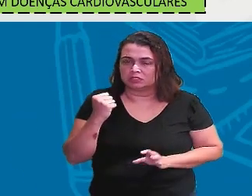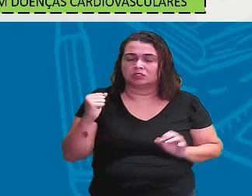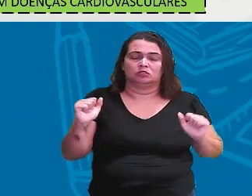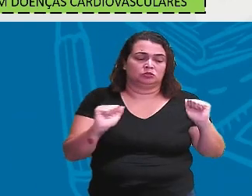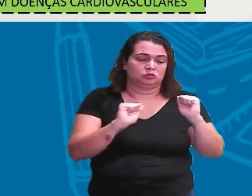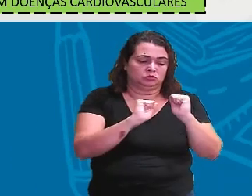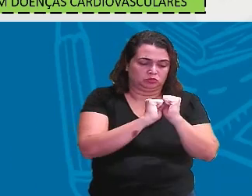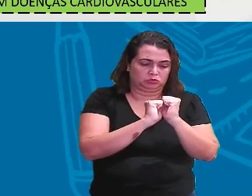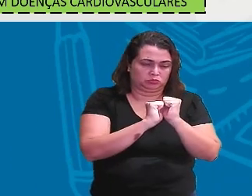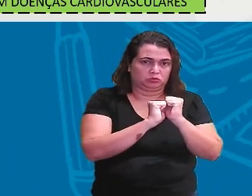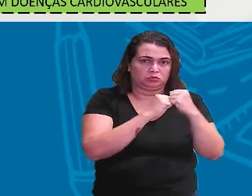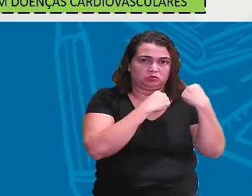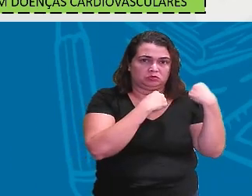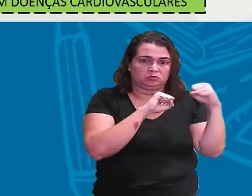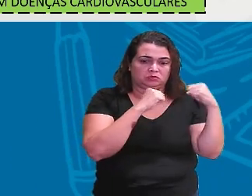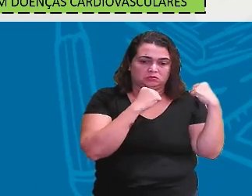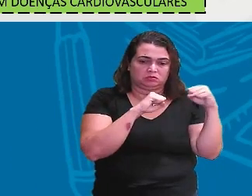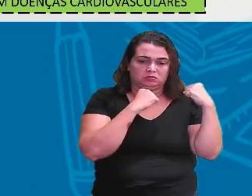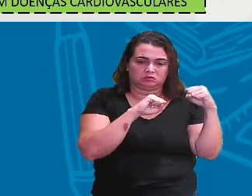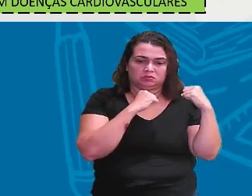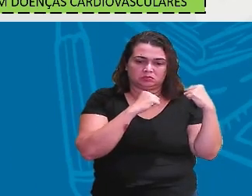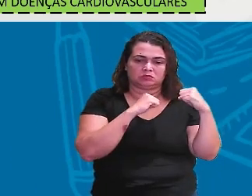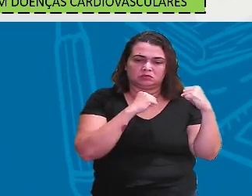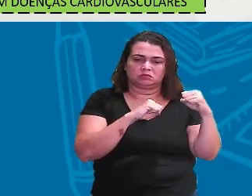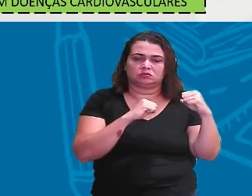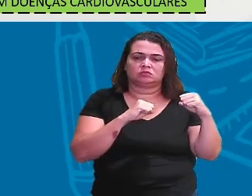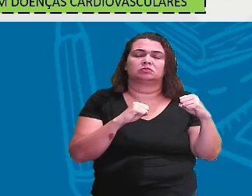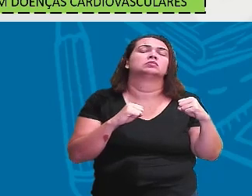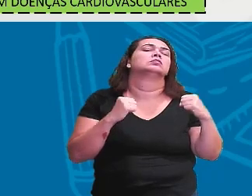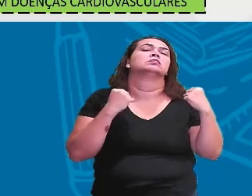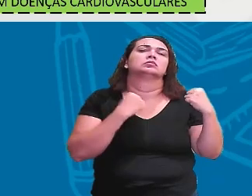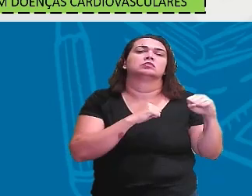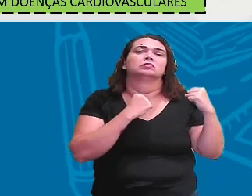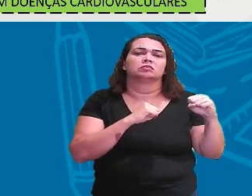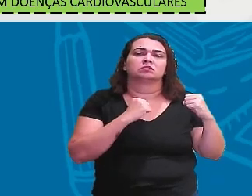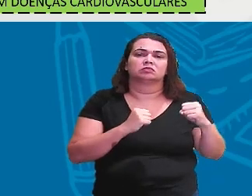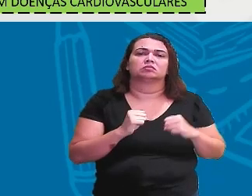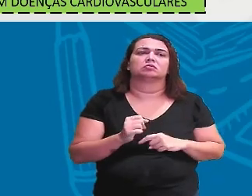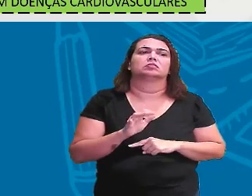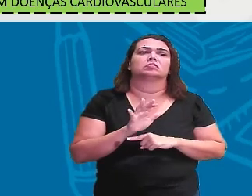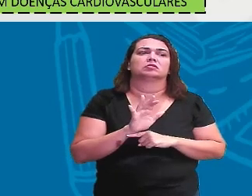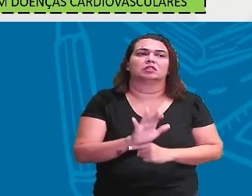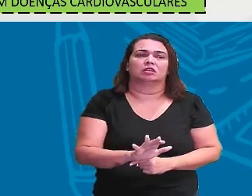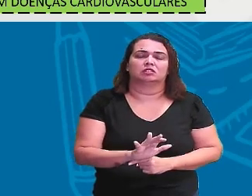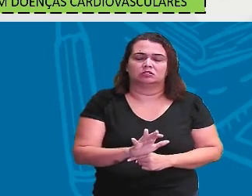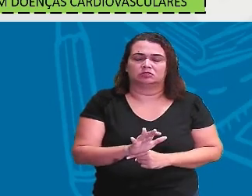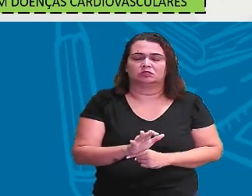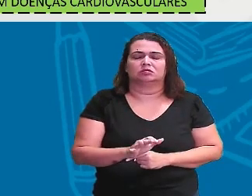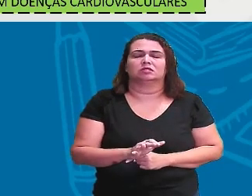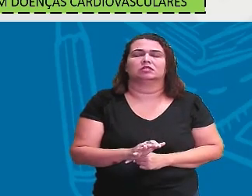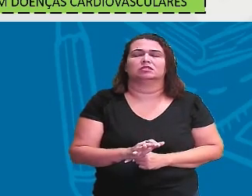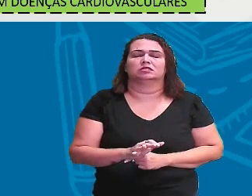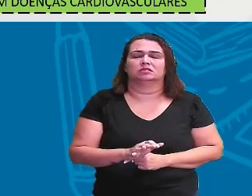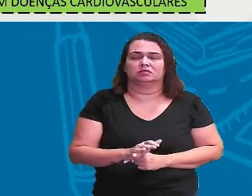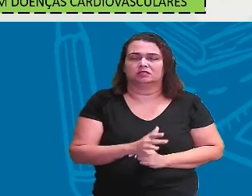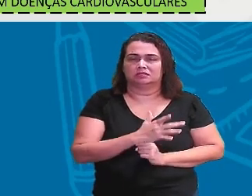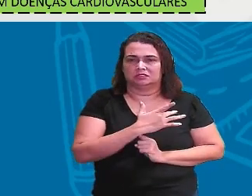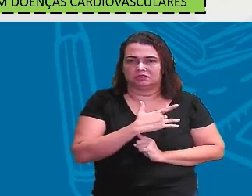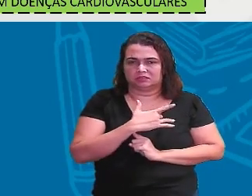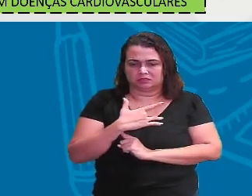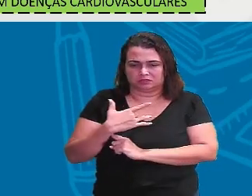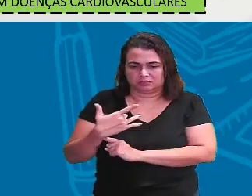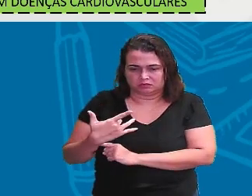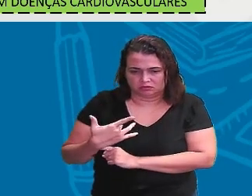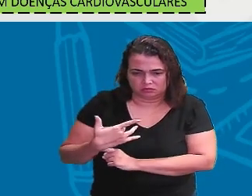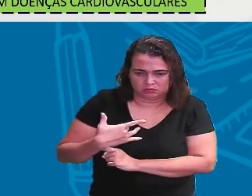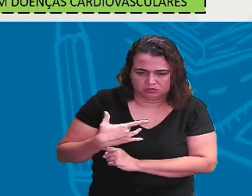a prática de atividade física, né, de exercício físico, vai estar, né, ajudando nessa saúde, tá